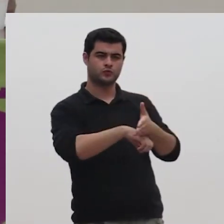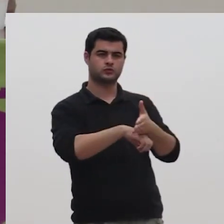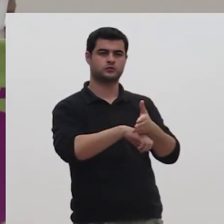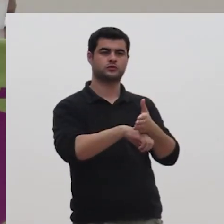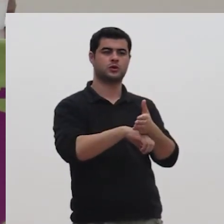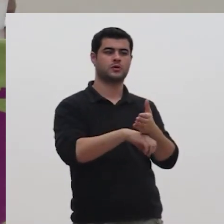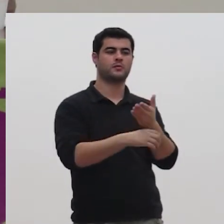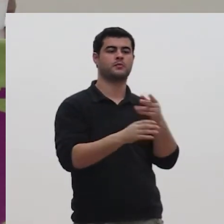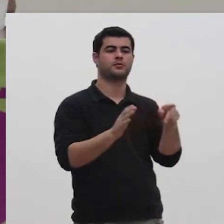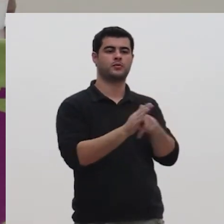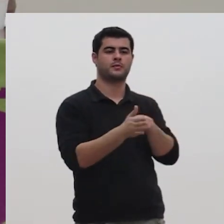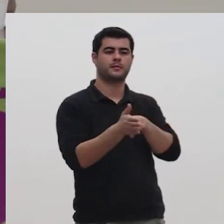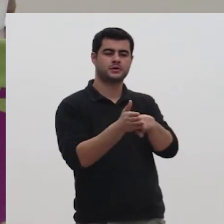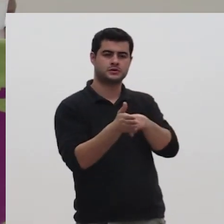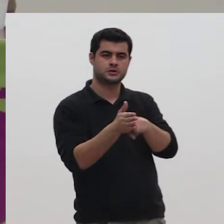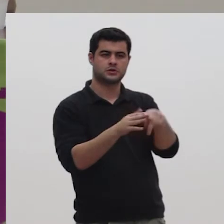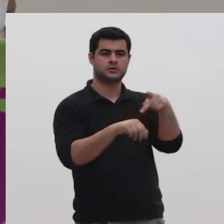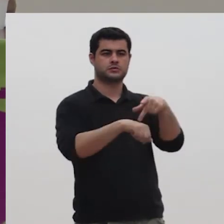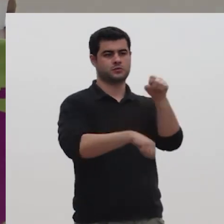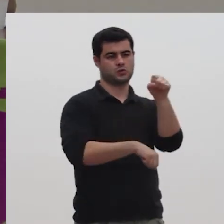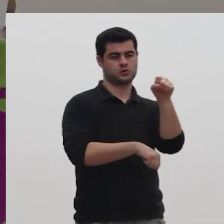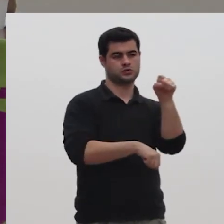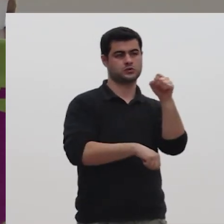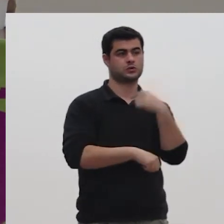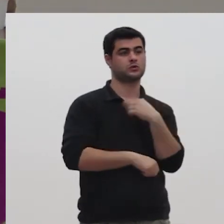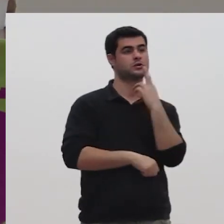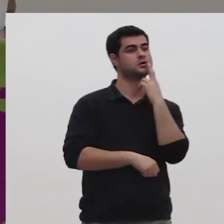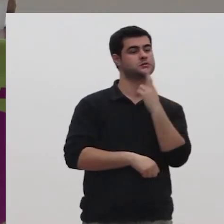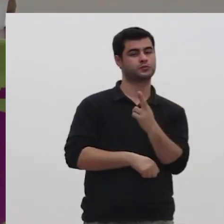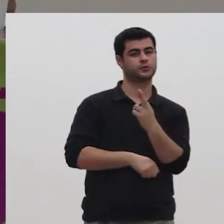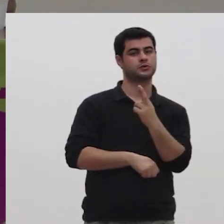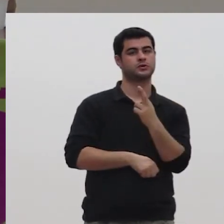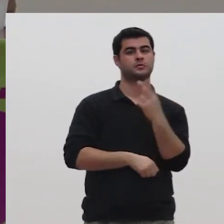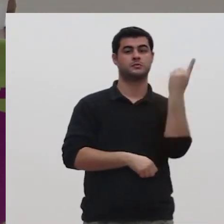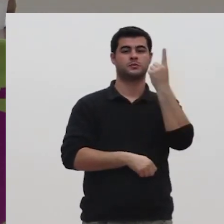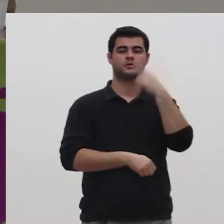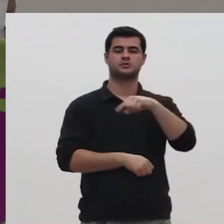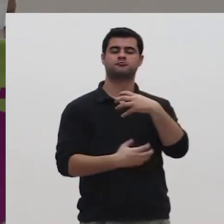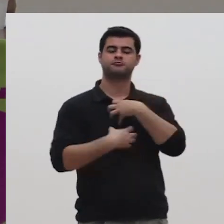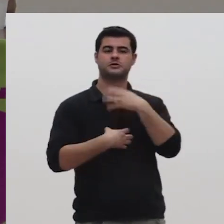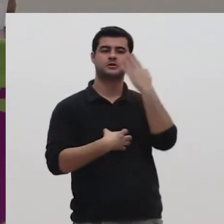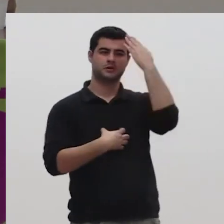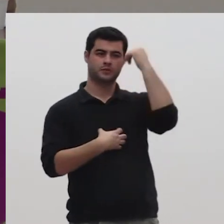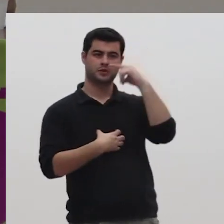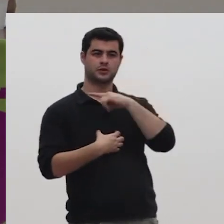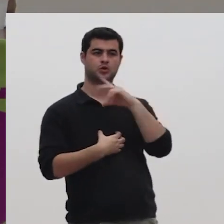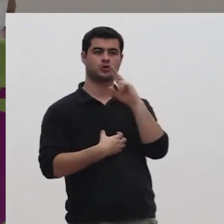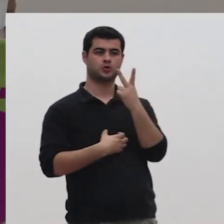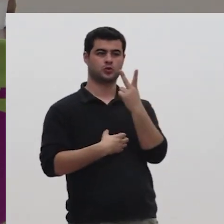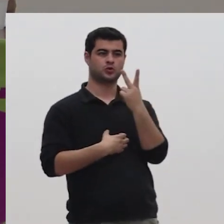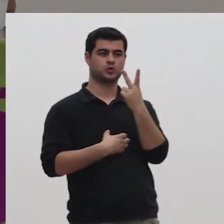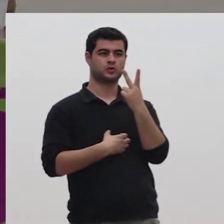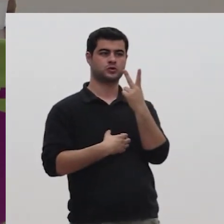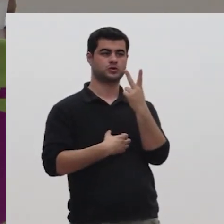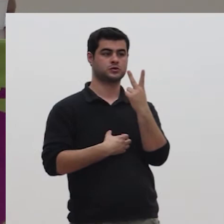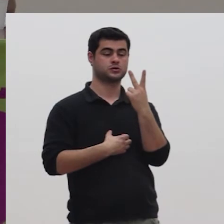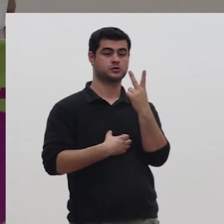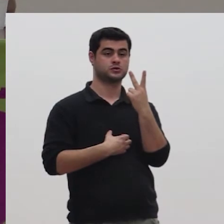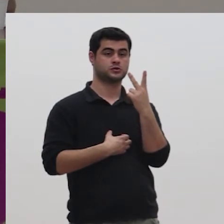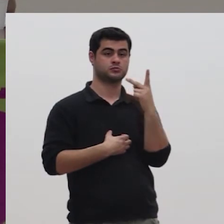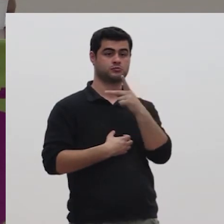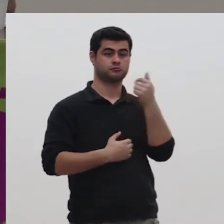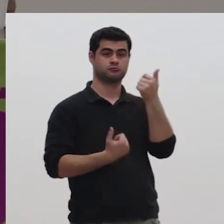pós-graduação para a definição dessas políticas. Então, eu começo respondendo que uma primeira sensibilidade importante é ter 2 professores na gestão da universidade que são envolvidos